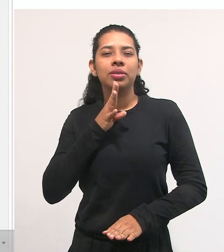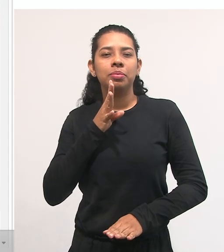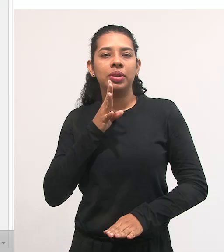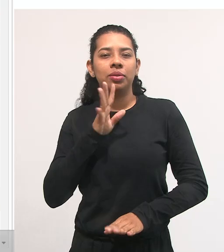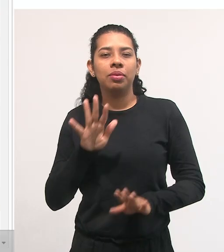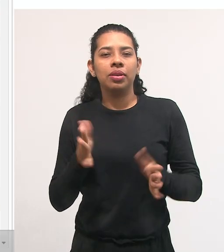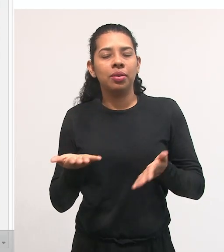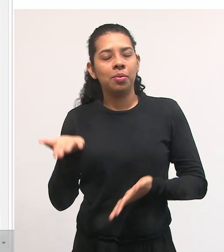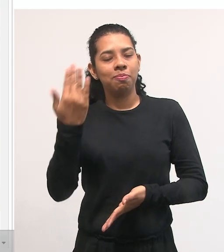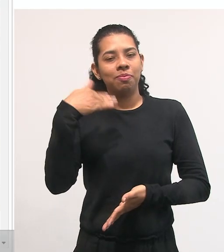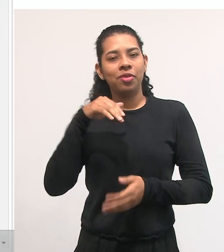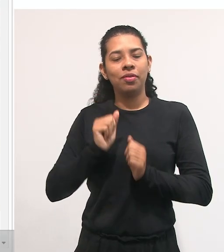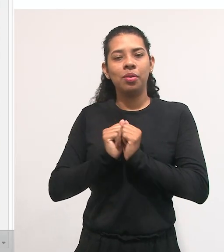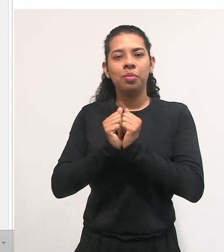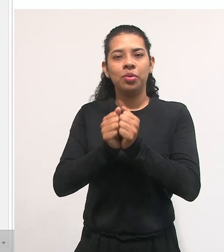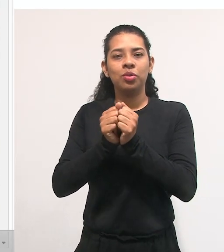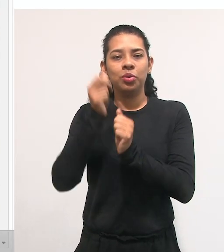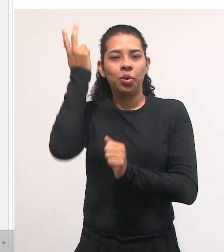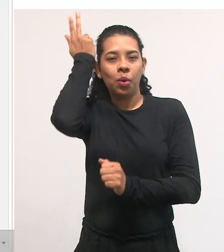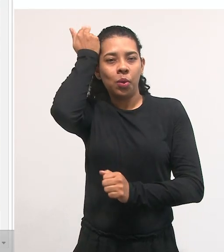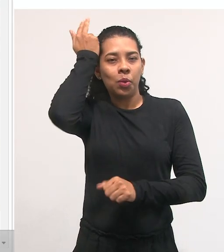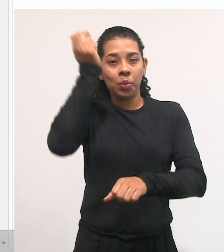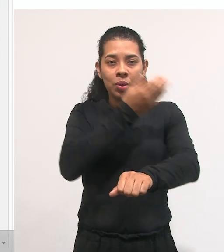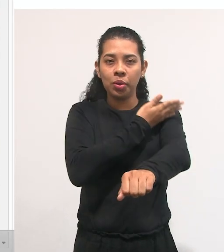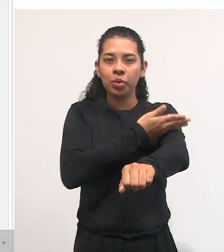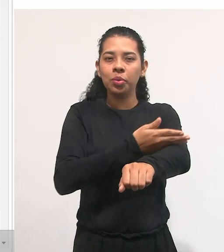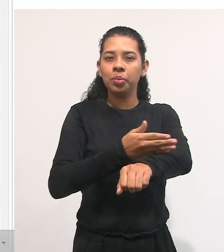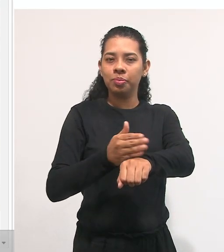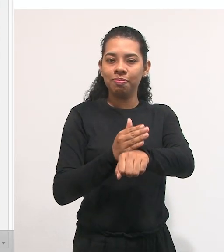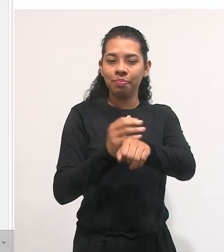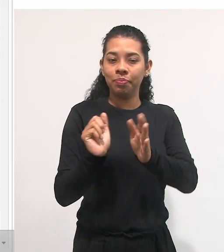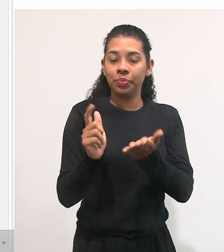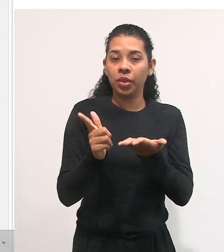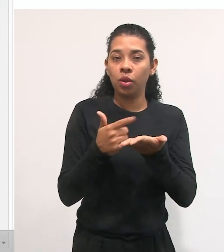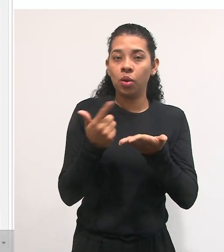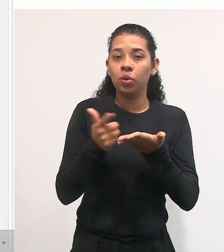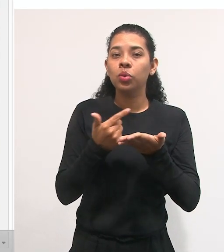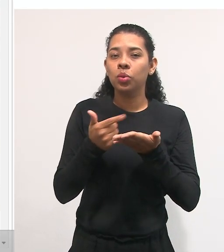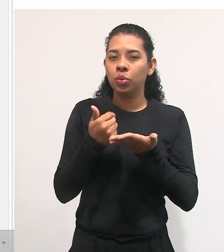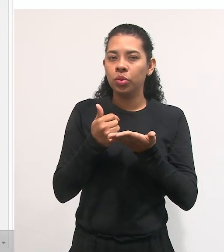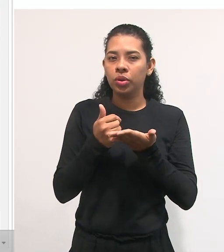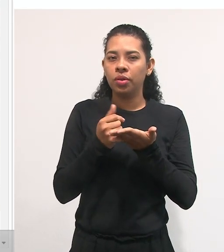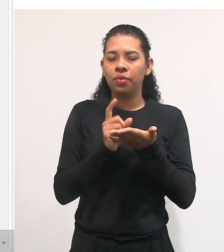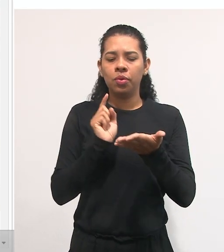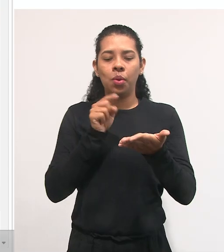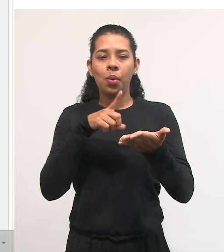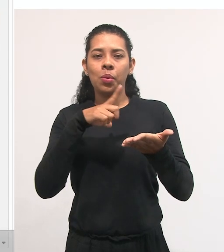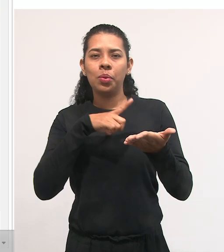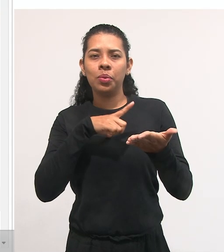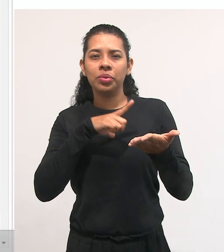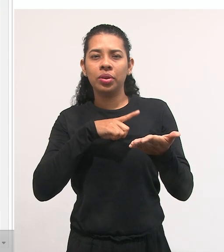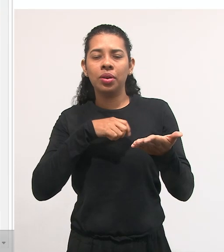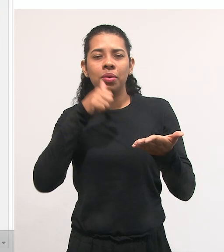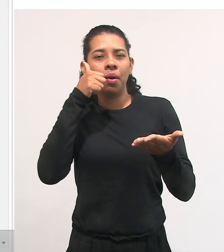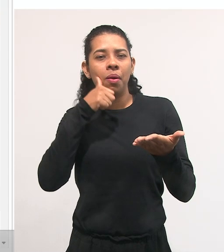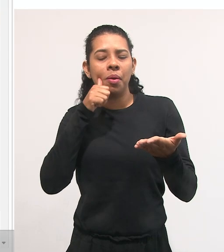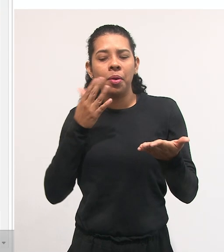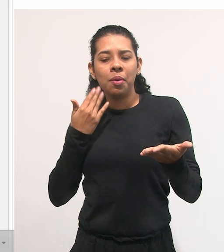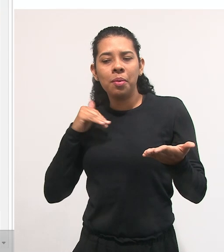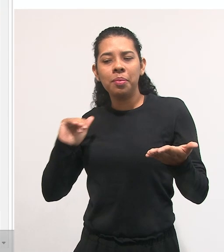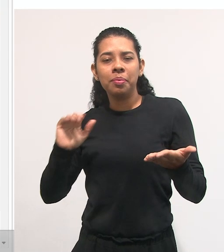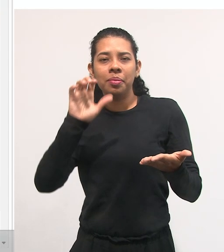branco no livro do Luis carroll uma das passagens mais marcantes é justamente quando a Alice